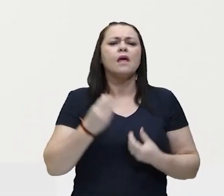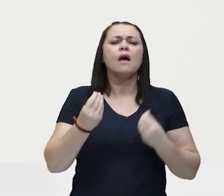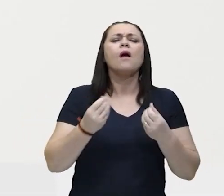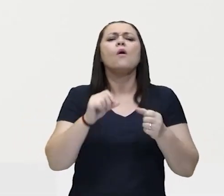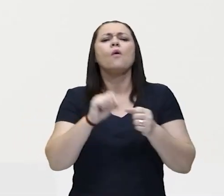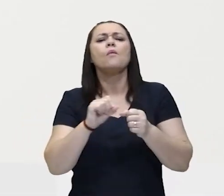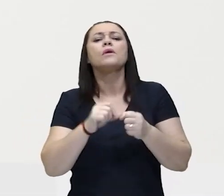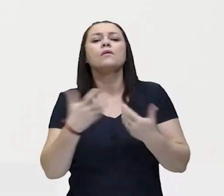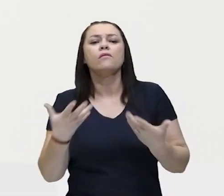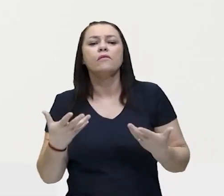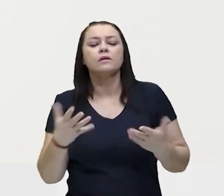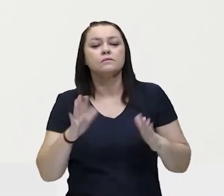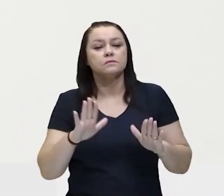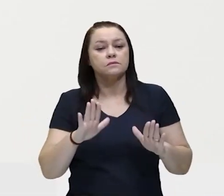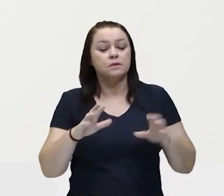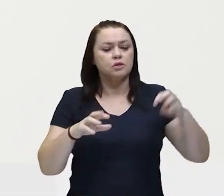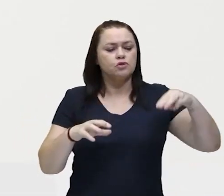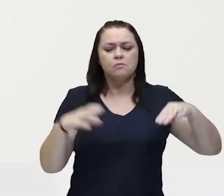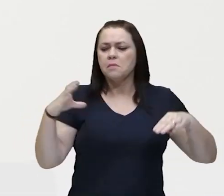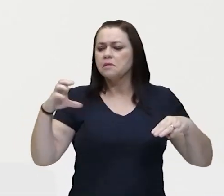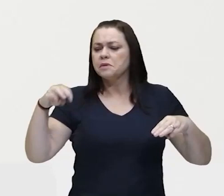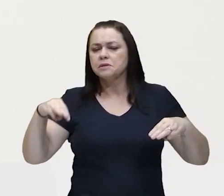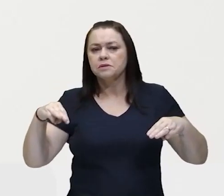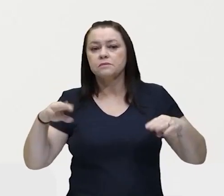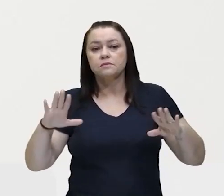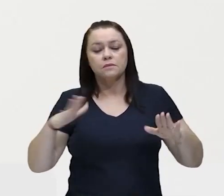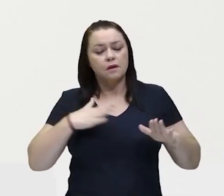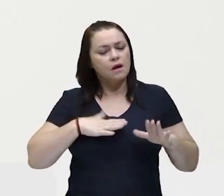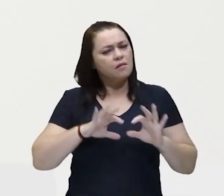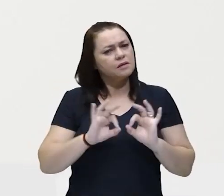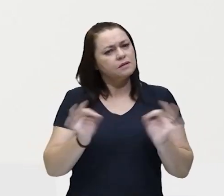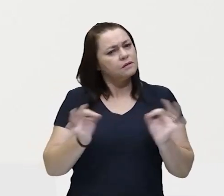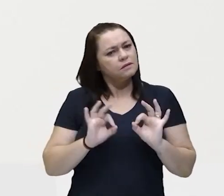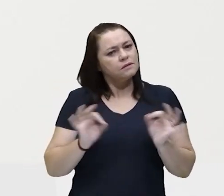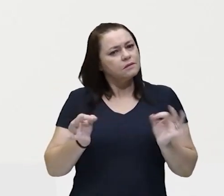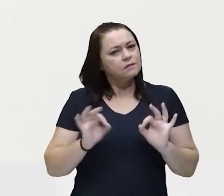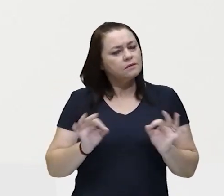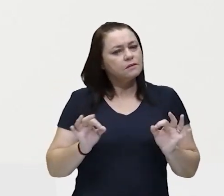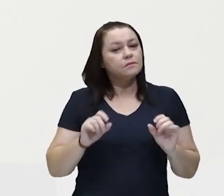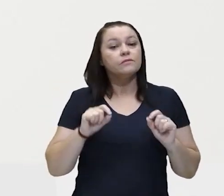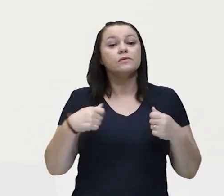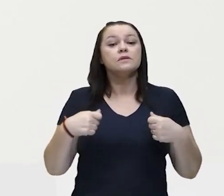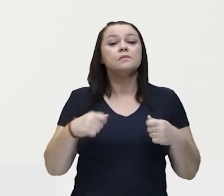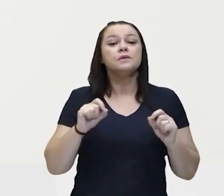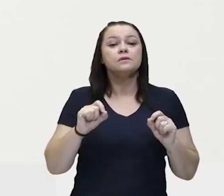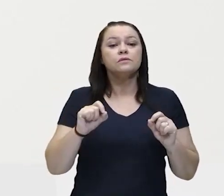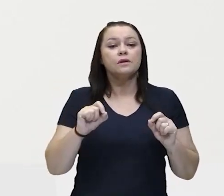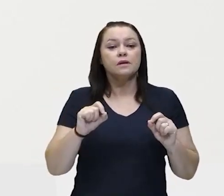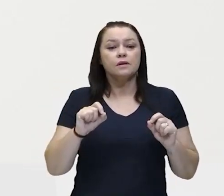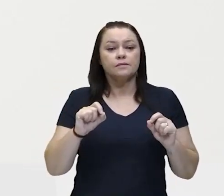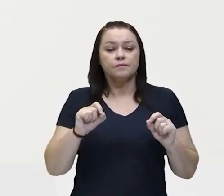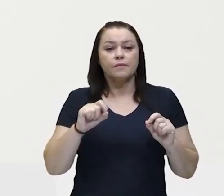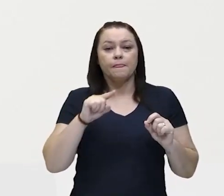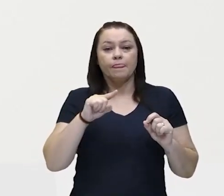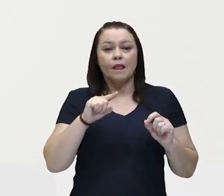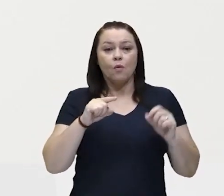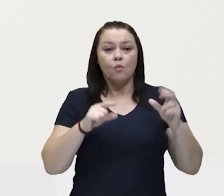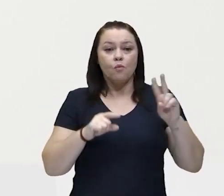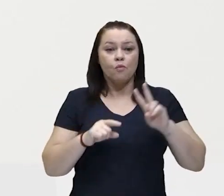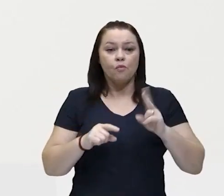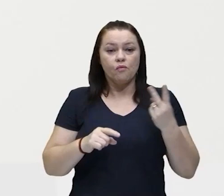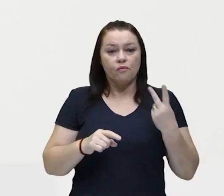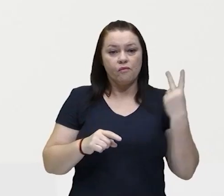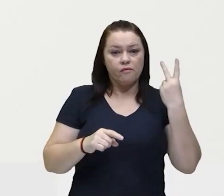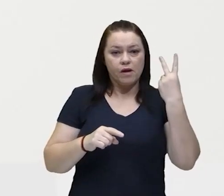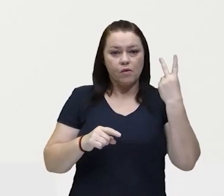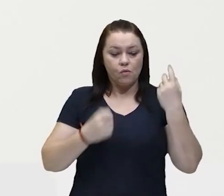isso, professor? De metro para centímetro? É bem simples. Basta você pegar o valor que está em metro,